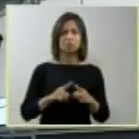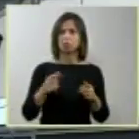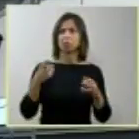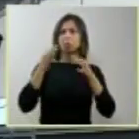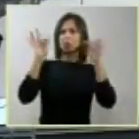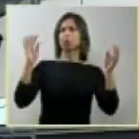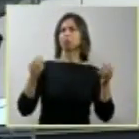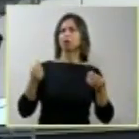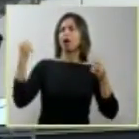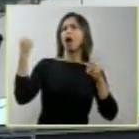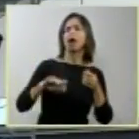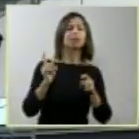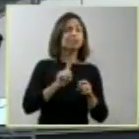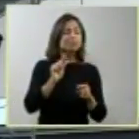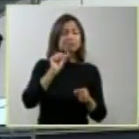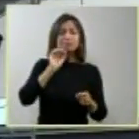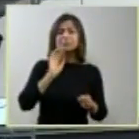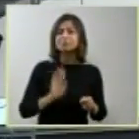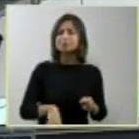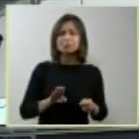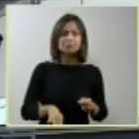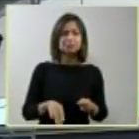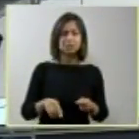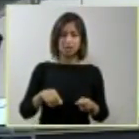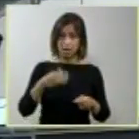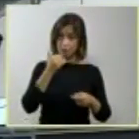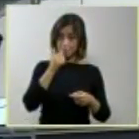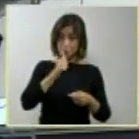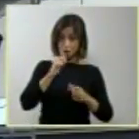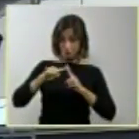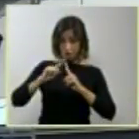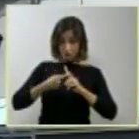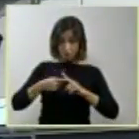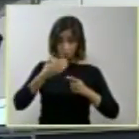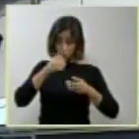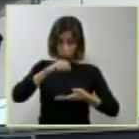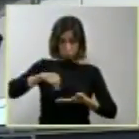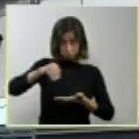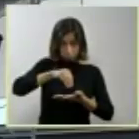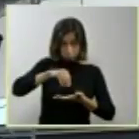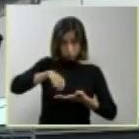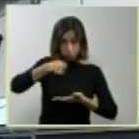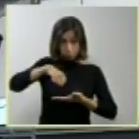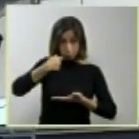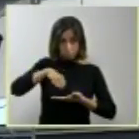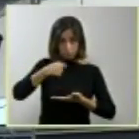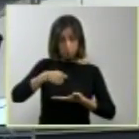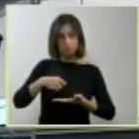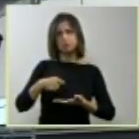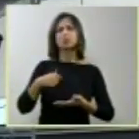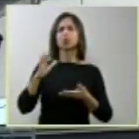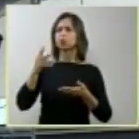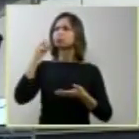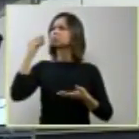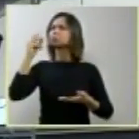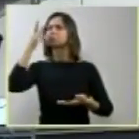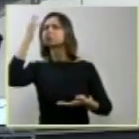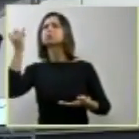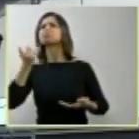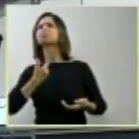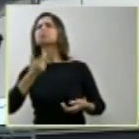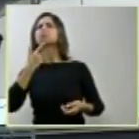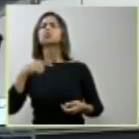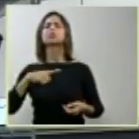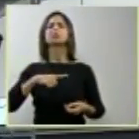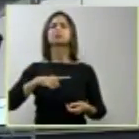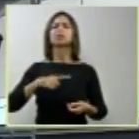que custa caro, não. Isso você reage... Hoje, já se falou aqui que a incidência é baixíssima. O que foi